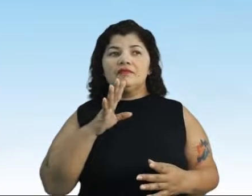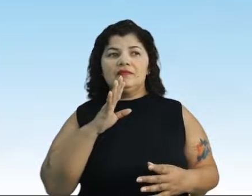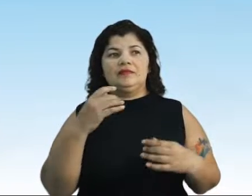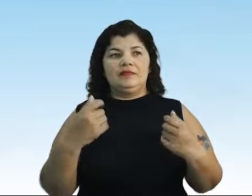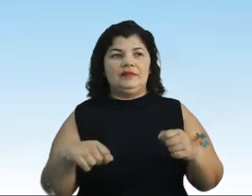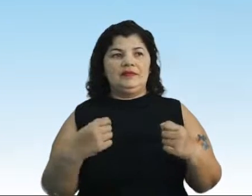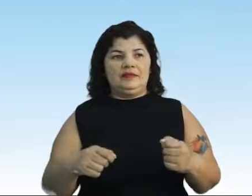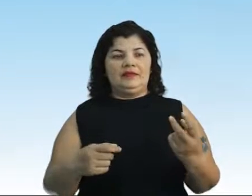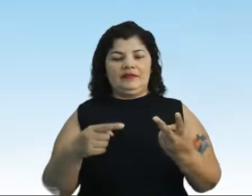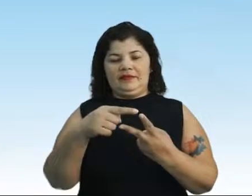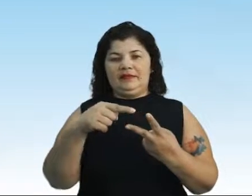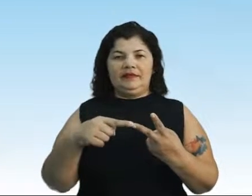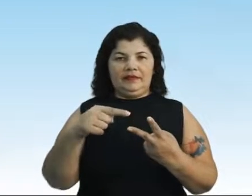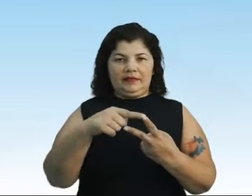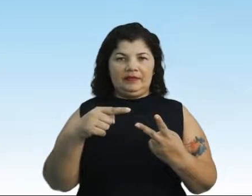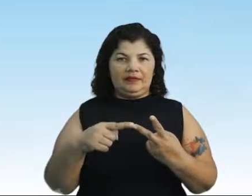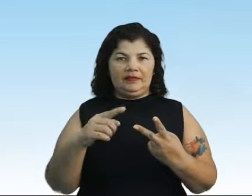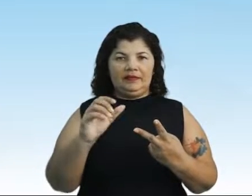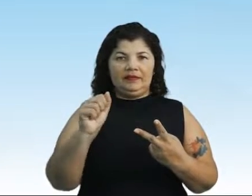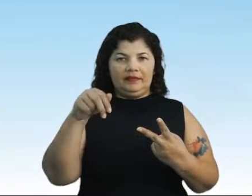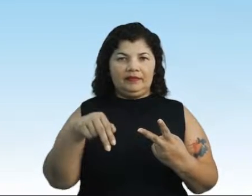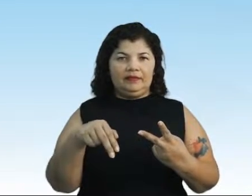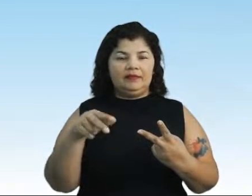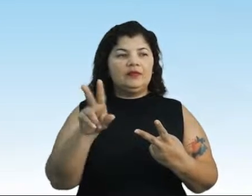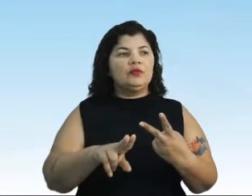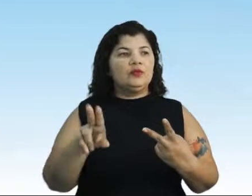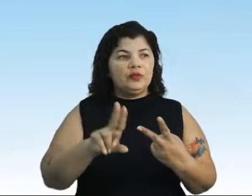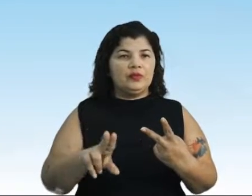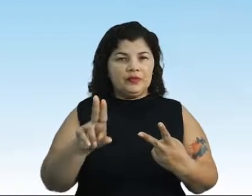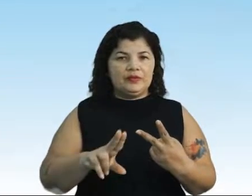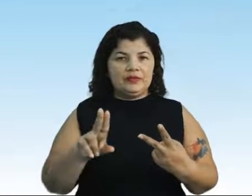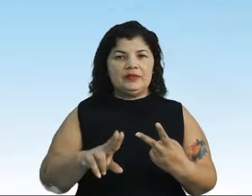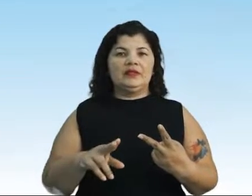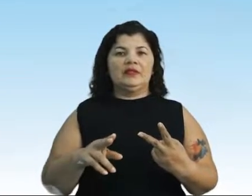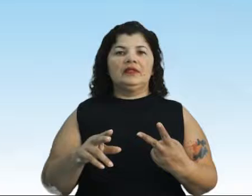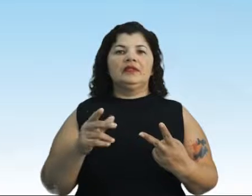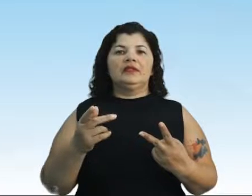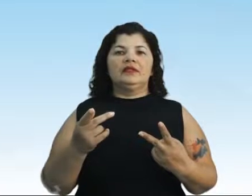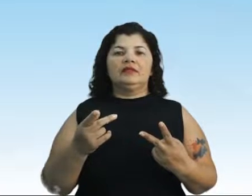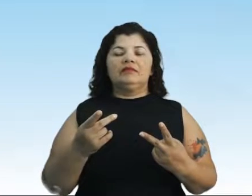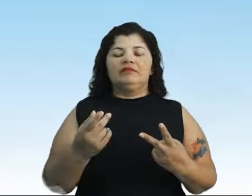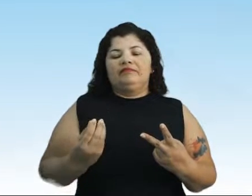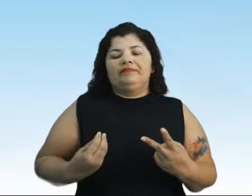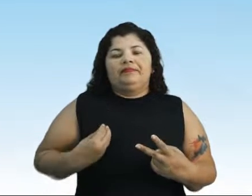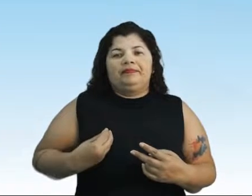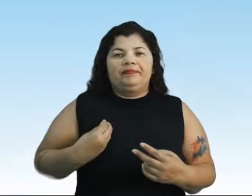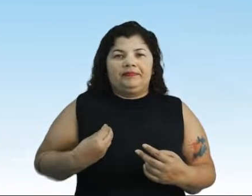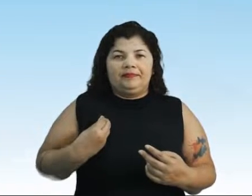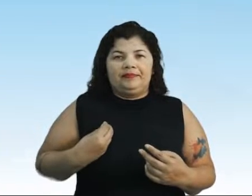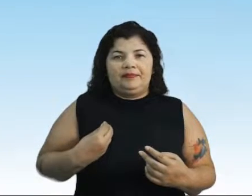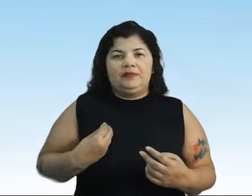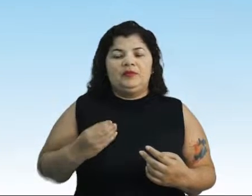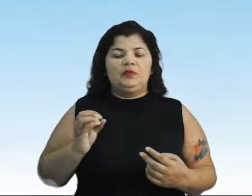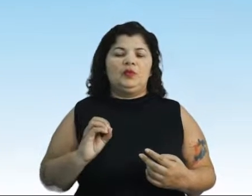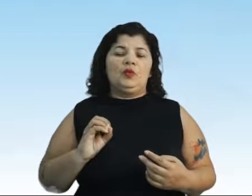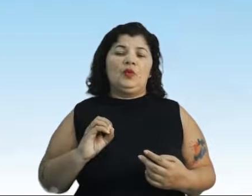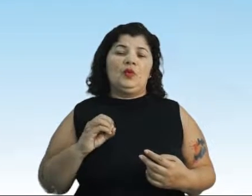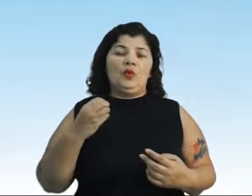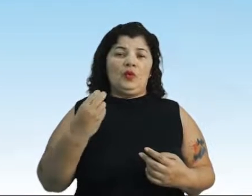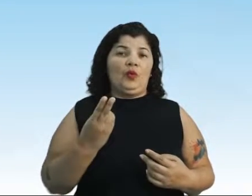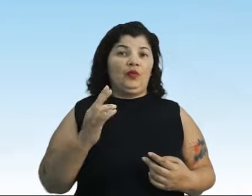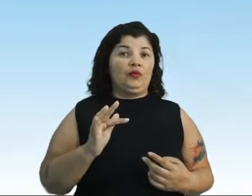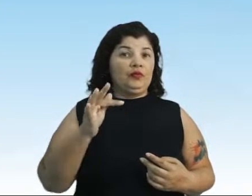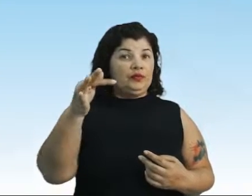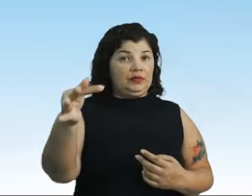duas dimensões. Can a gente vai utilizar para o presente ou para o futuro, mas no